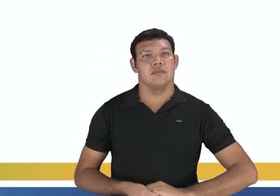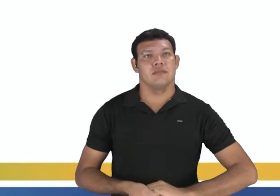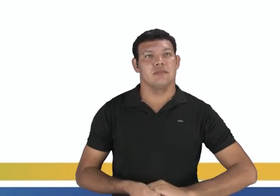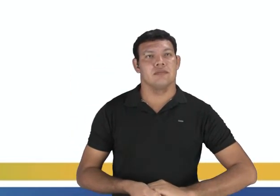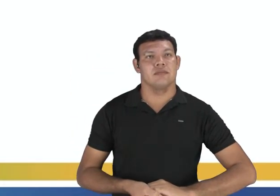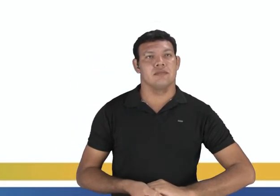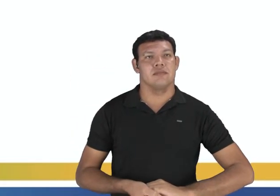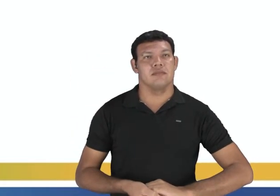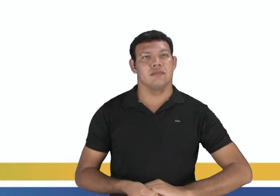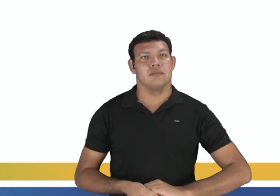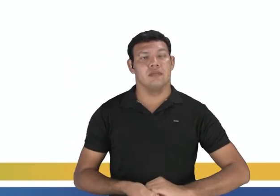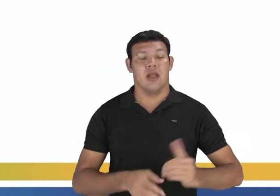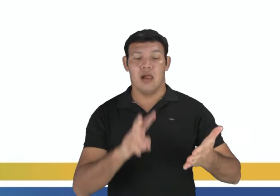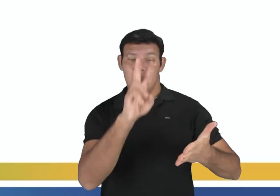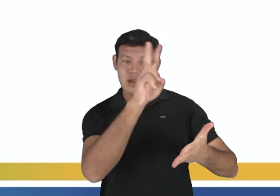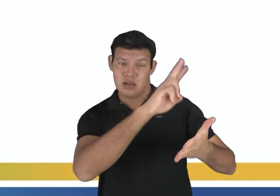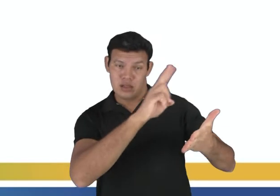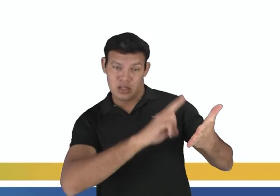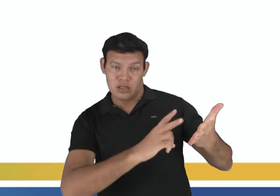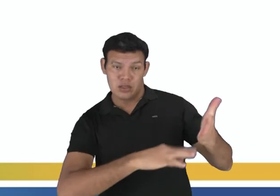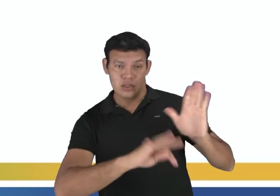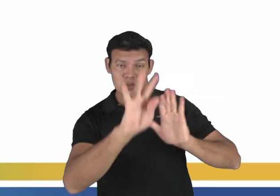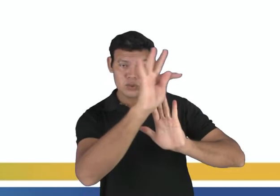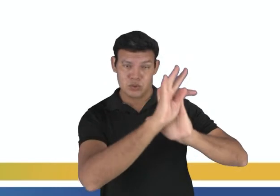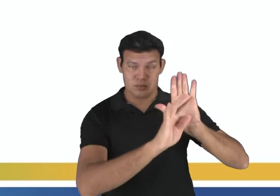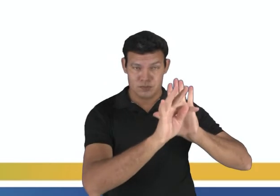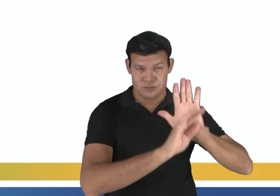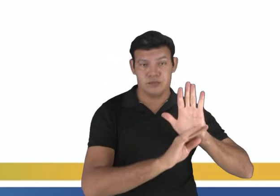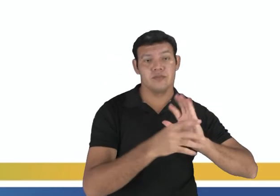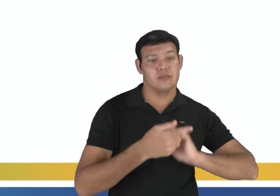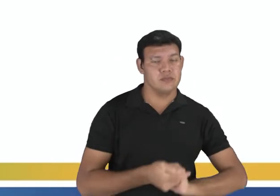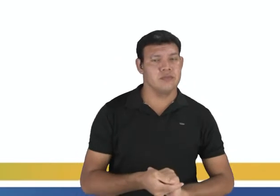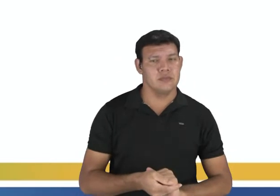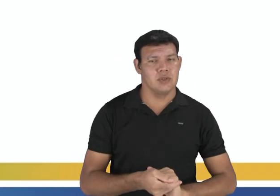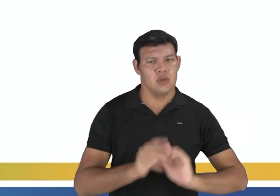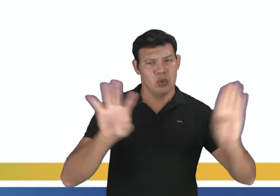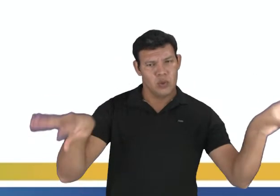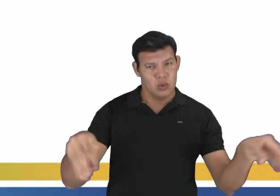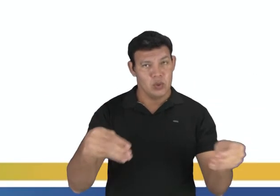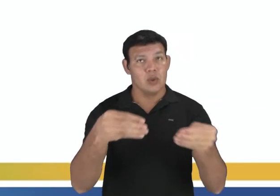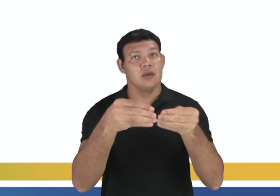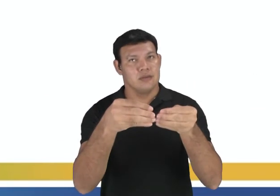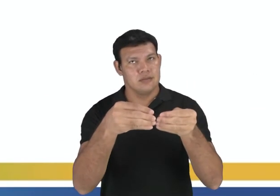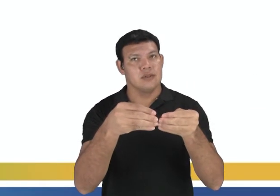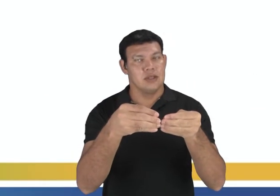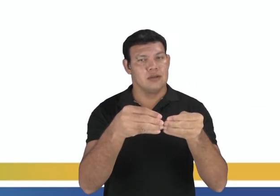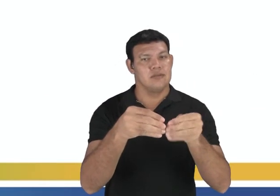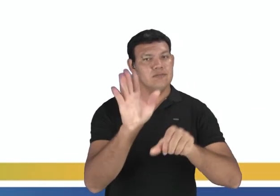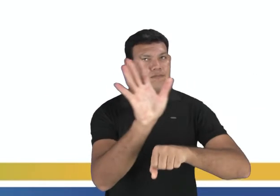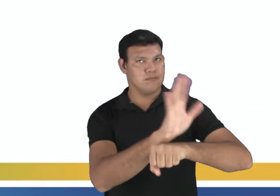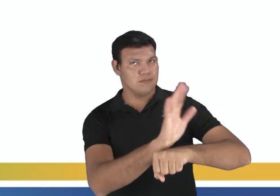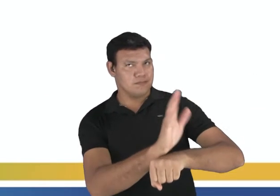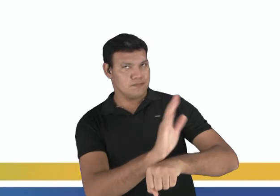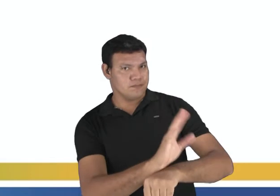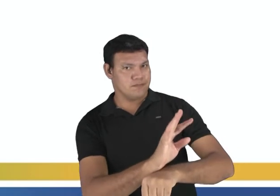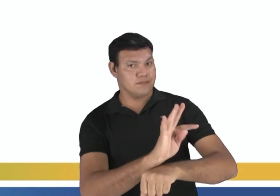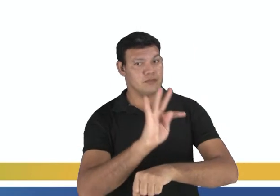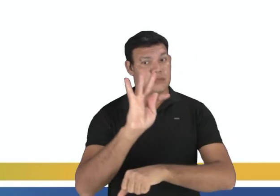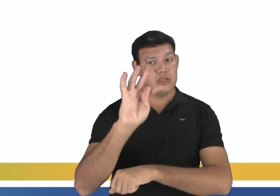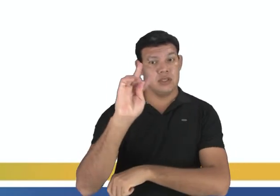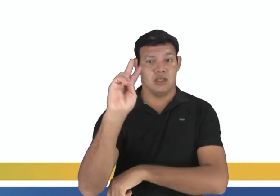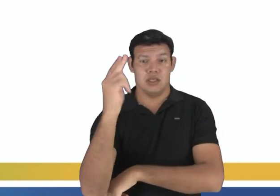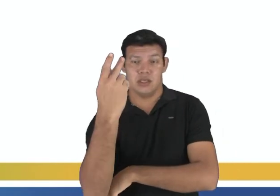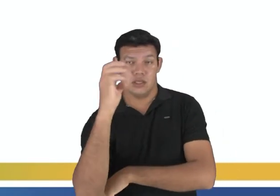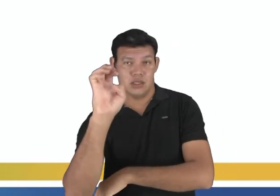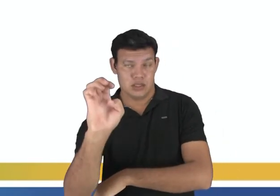text. Gente, agora eu queria que vocês lessem esse texto, que é uma sinopse do filme The Croods, tá? E